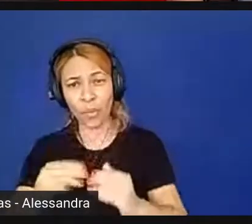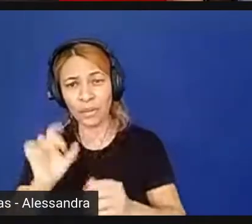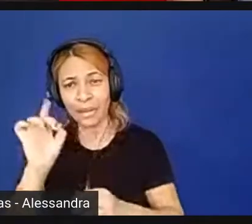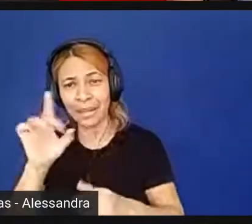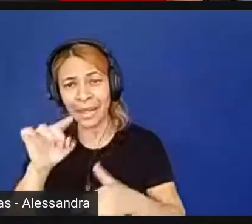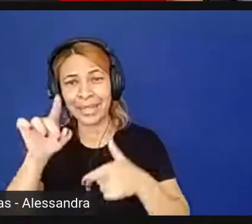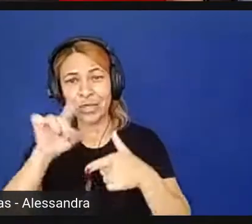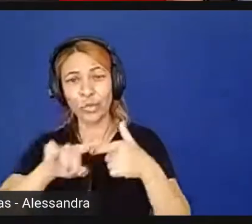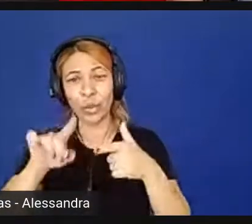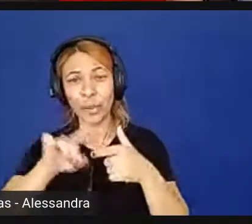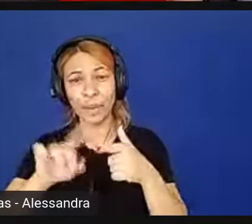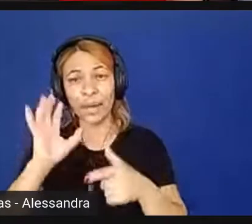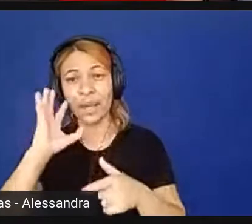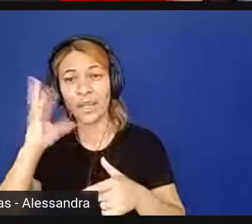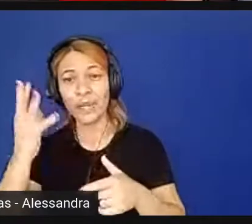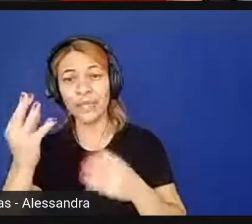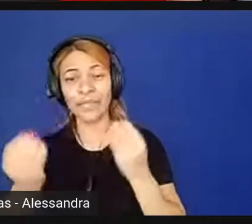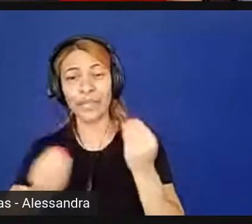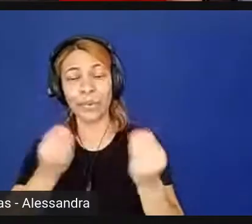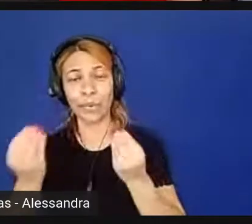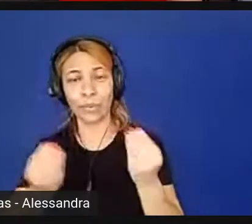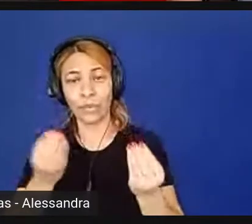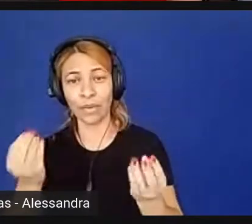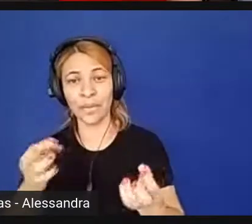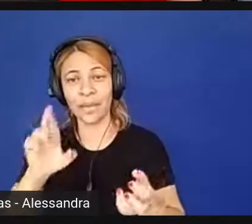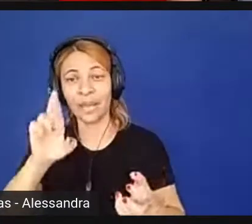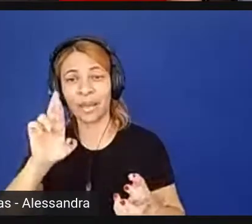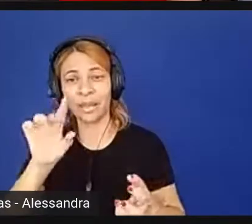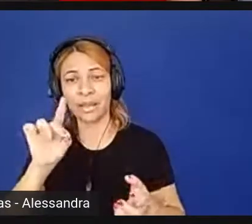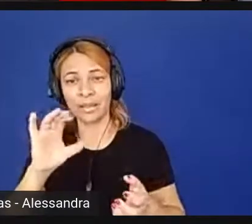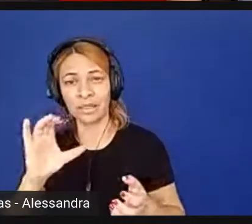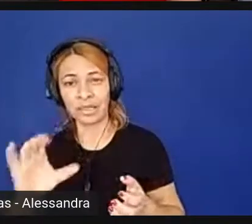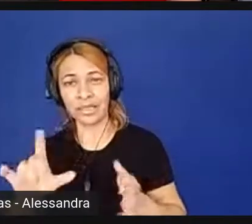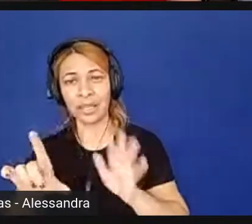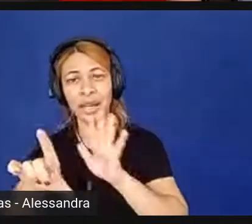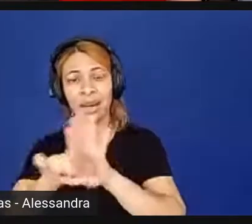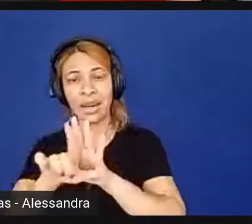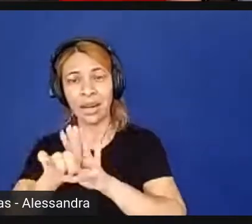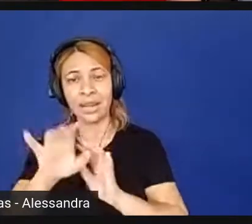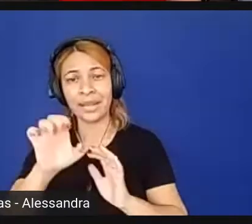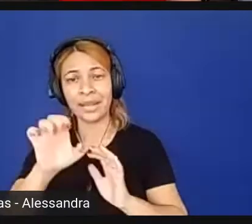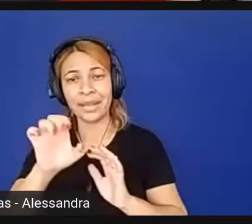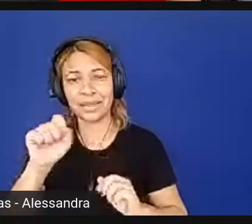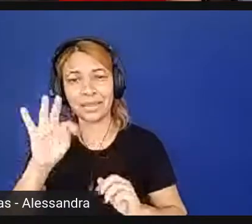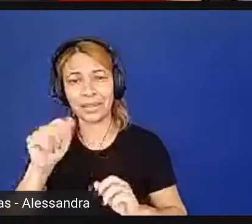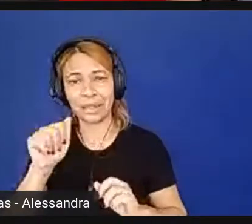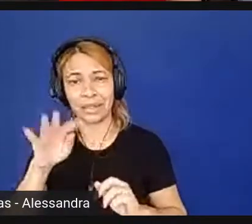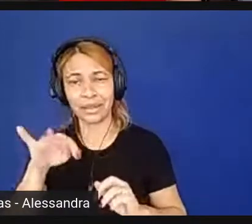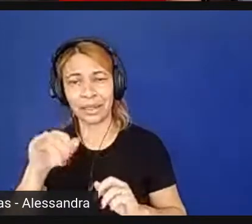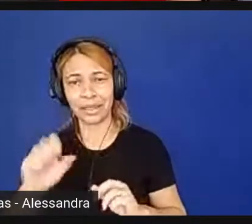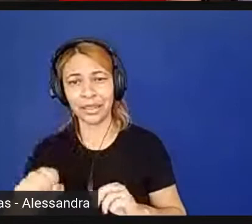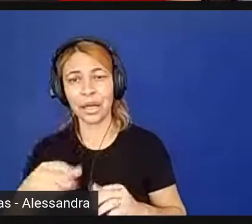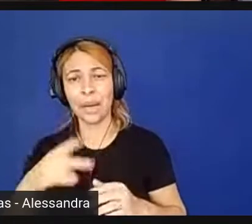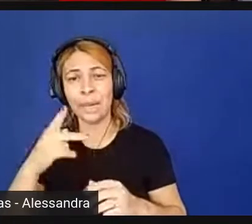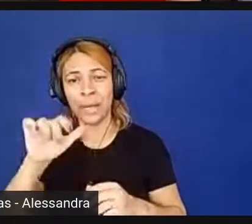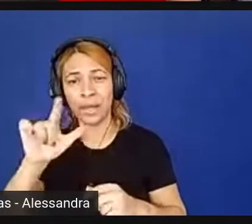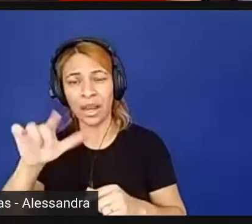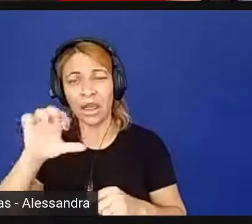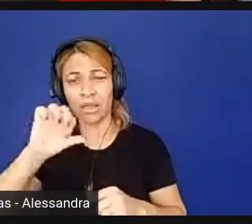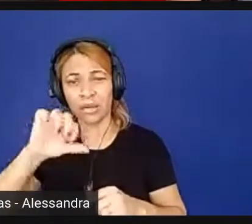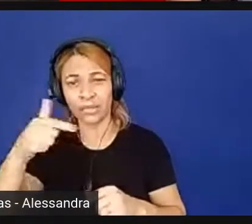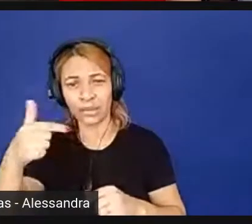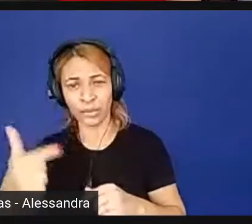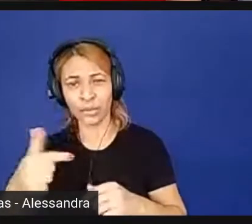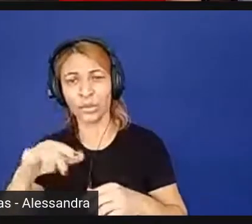certa que ele vai usar, né? O RDC é assim, a lei das estatais é assim, o famoso PL 1292 aí